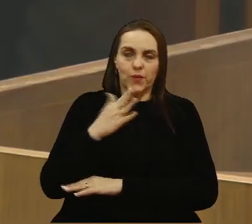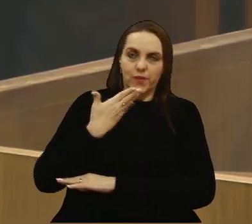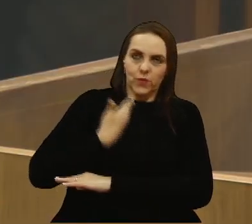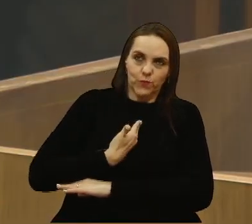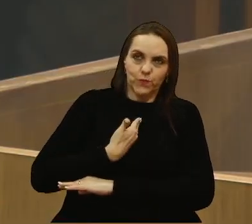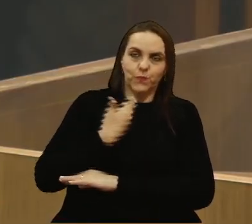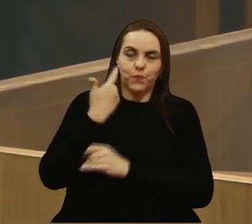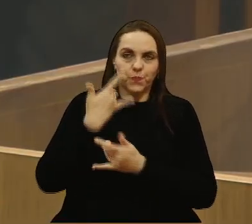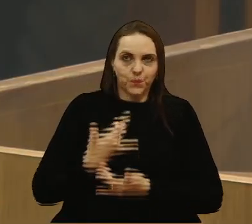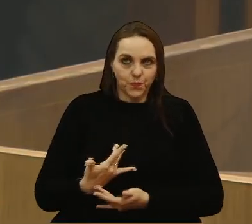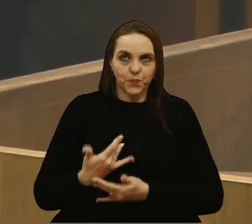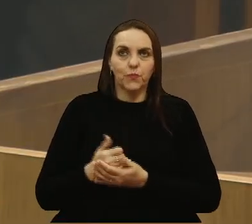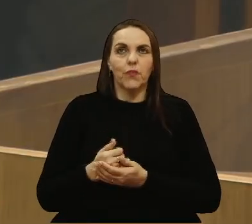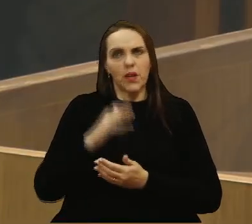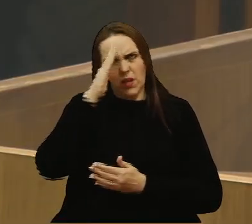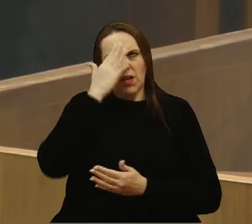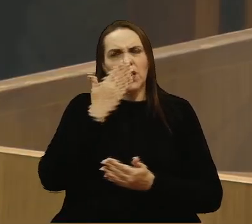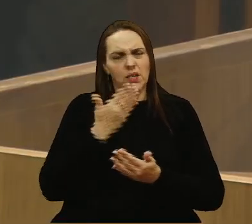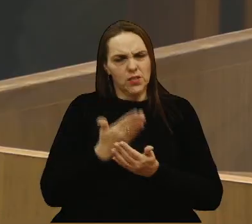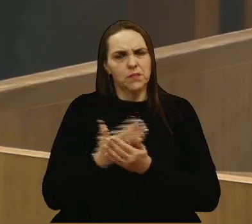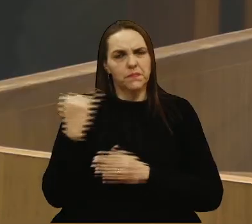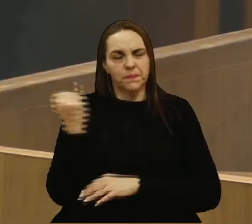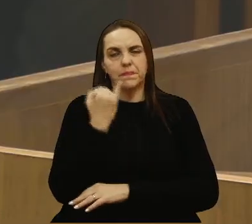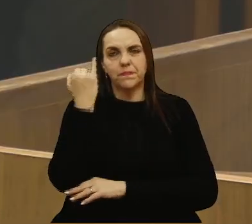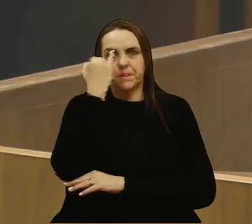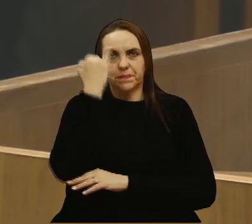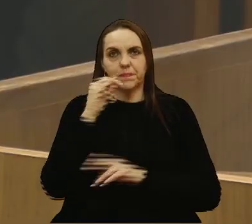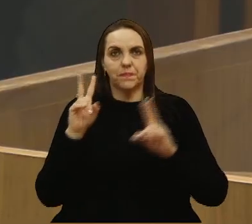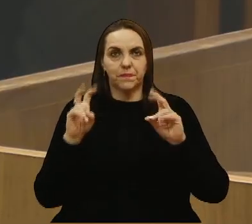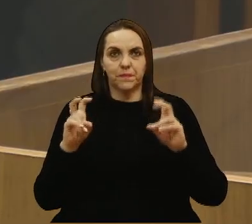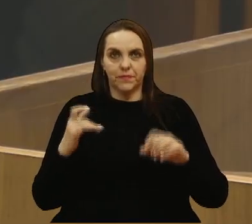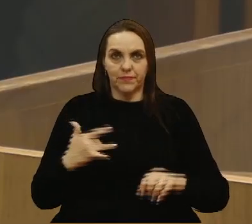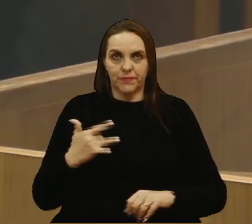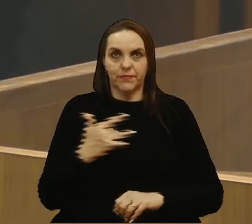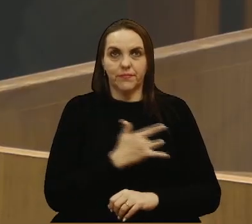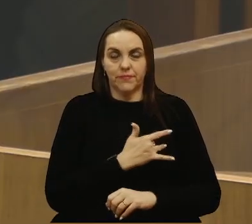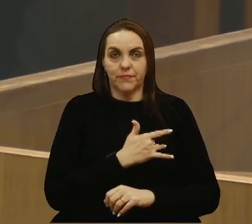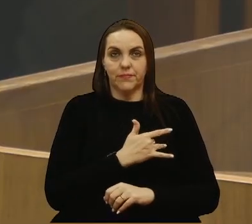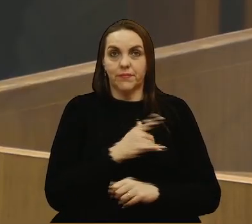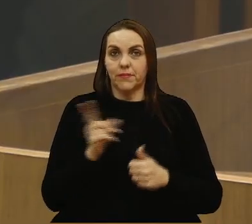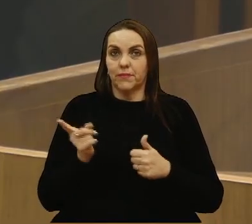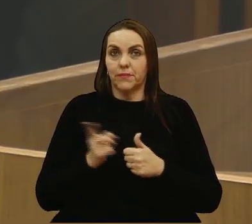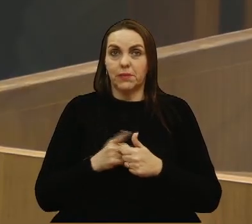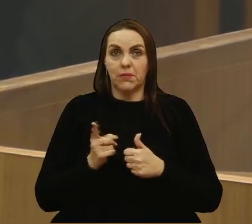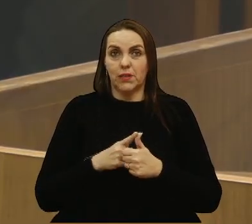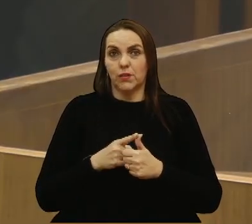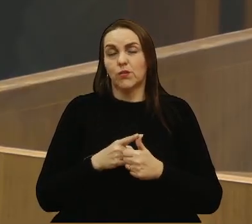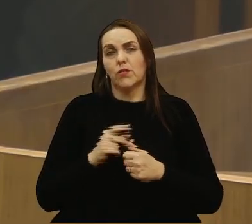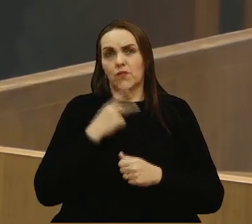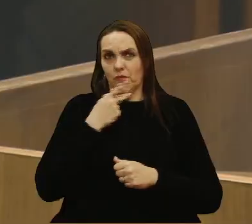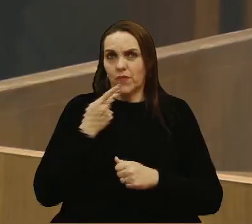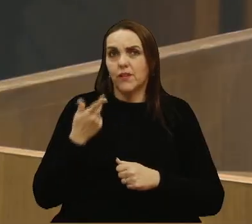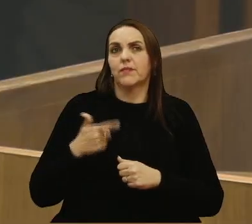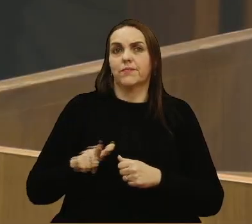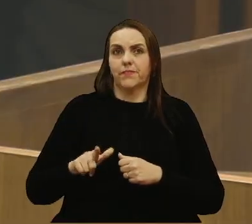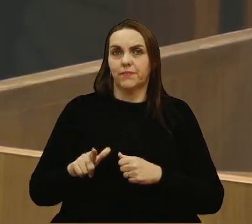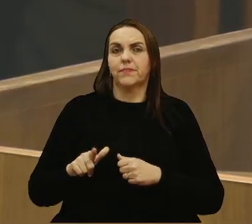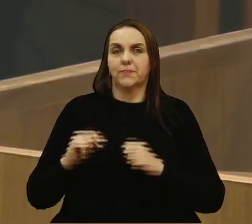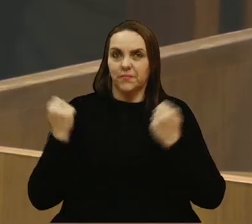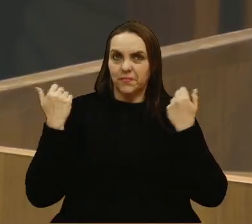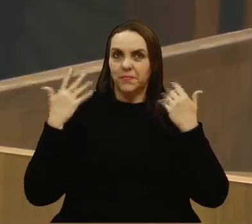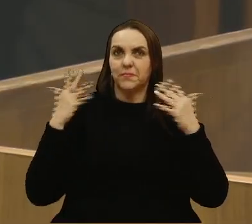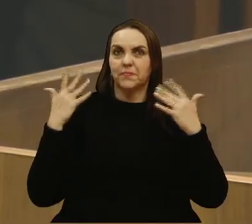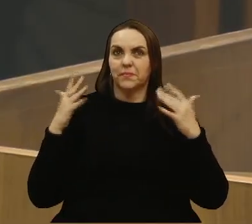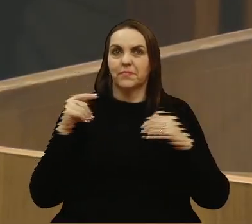hoje nós acreditamos ser importante, então, falar sobre o tema da saúde. Primeiro, vou reforçar o parabéns que o